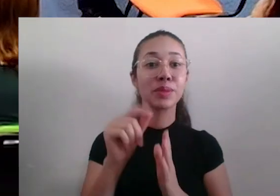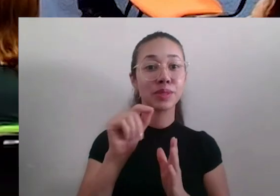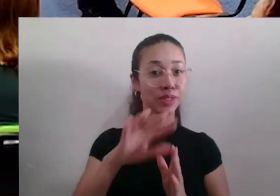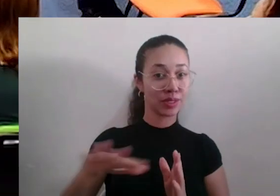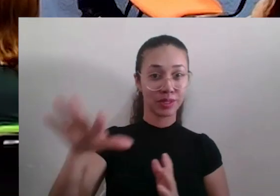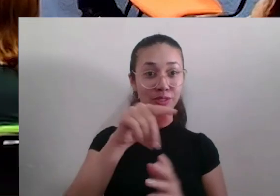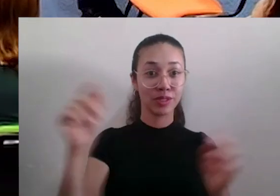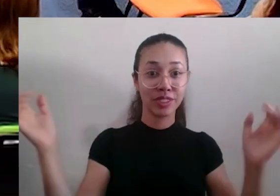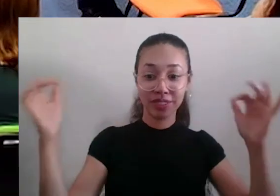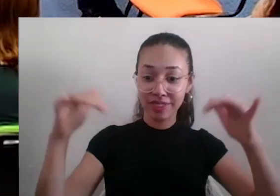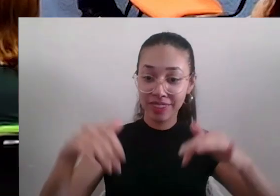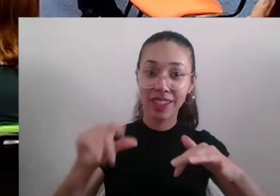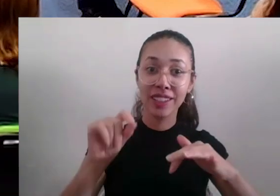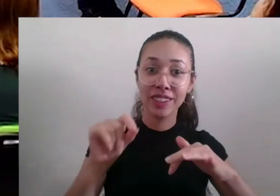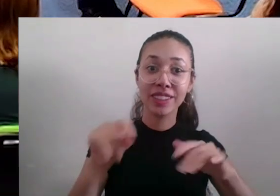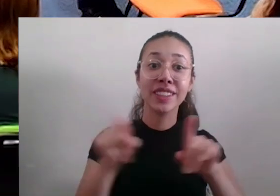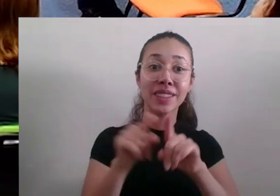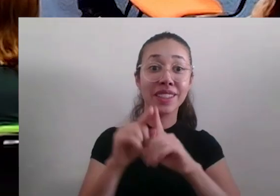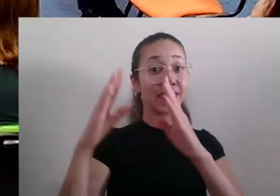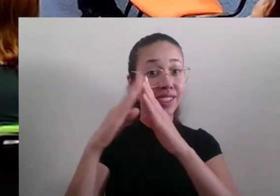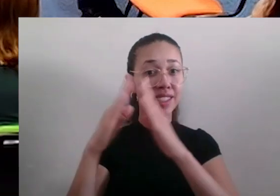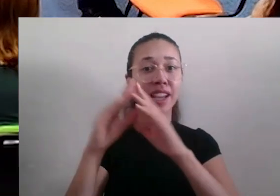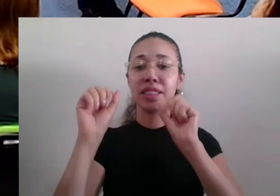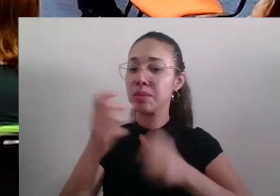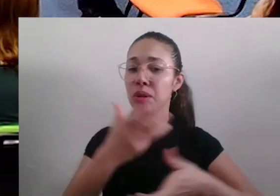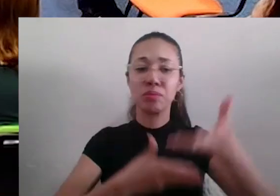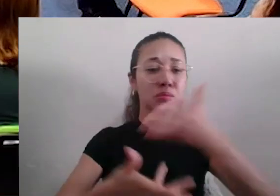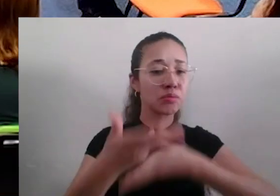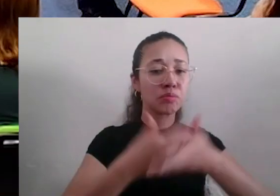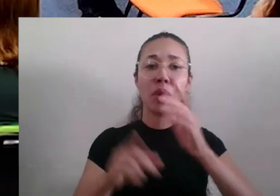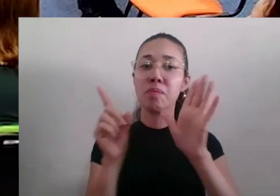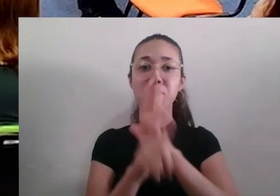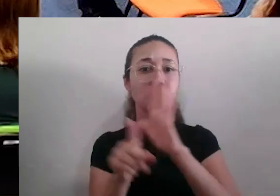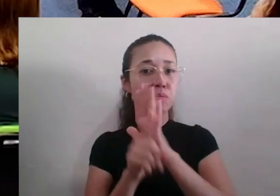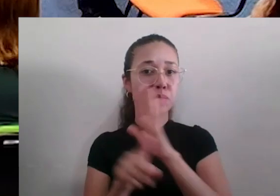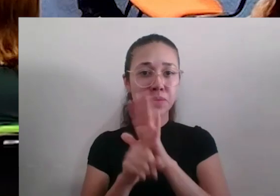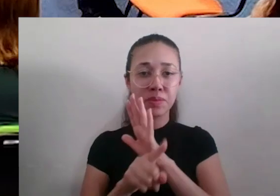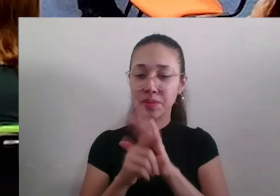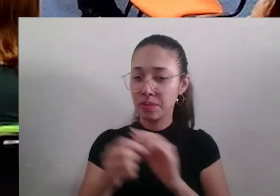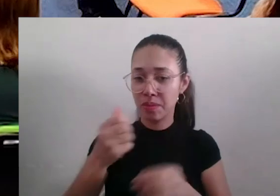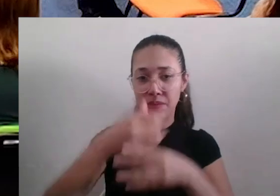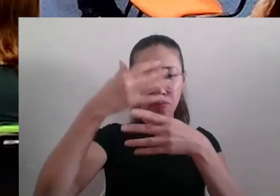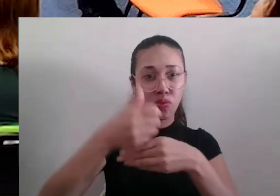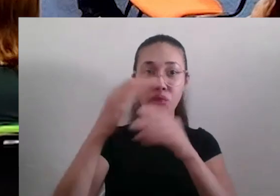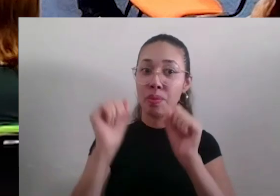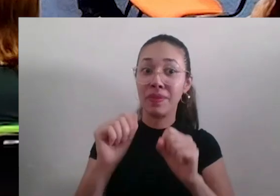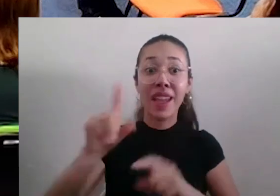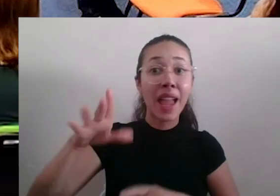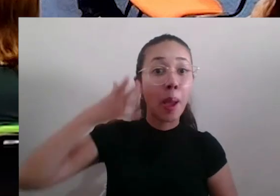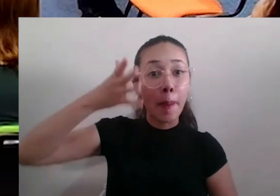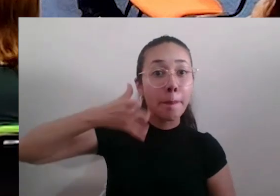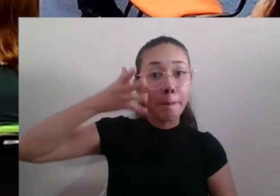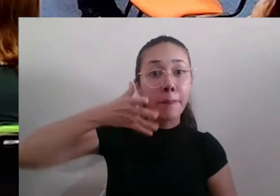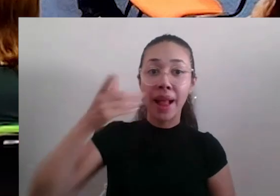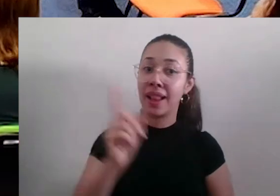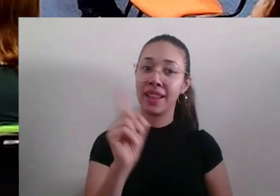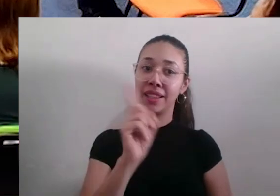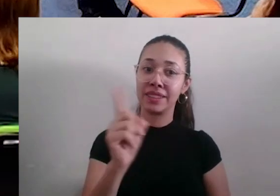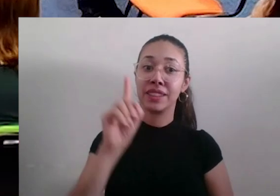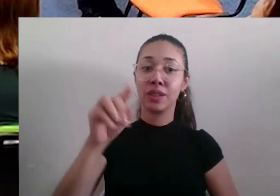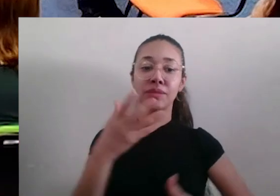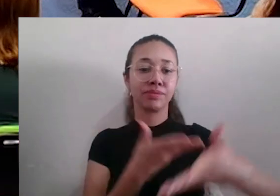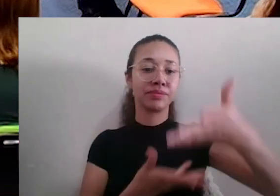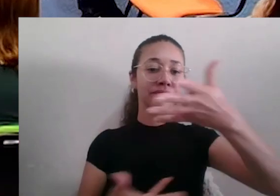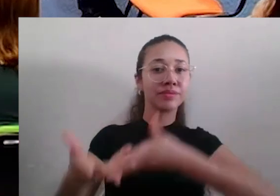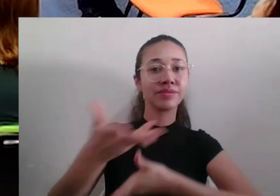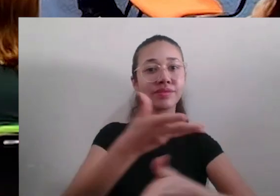aqui que está em casa que participe que faça perguntas eh porque não é uma palestra né branc é uma roda de conversas